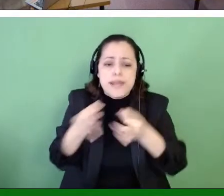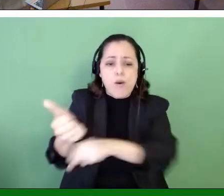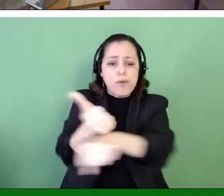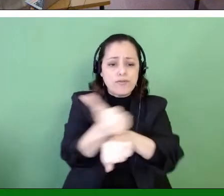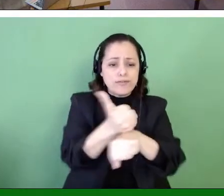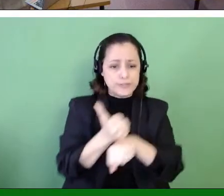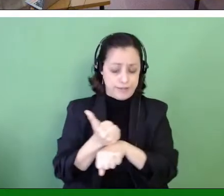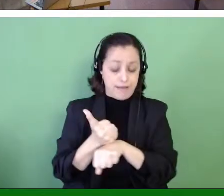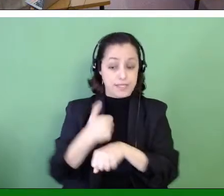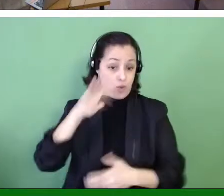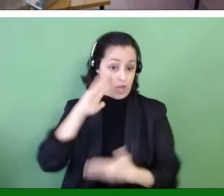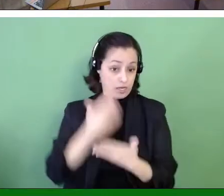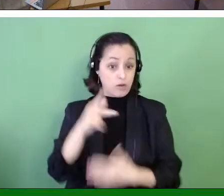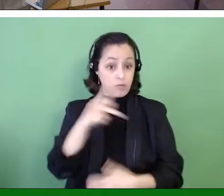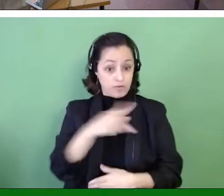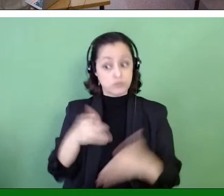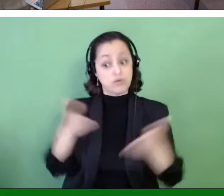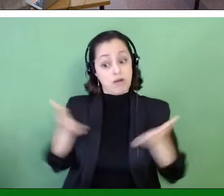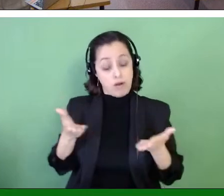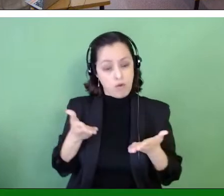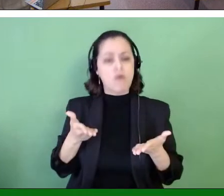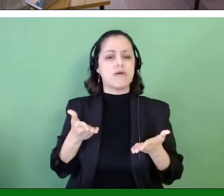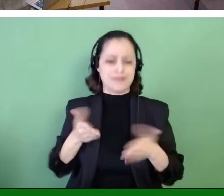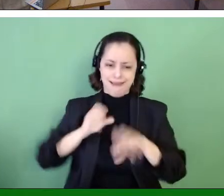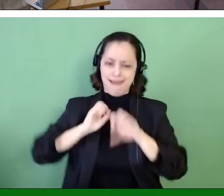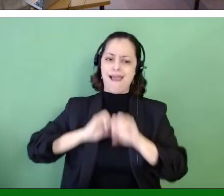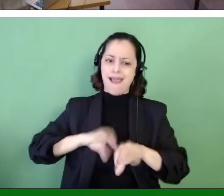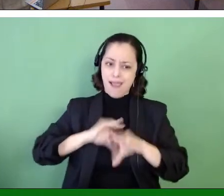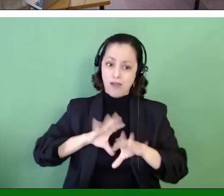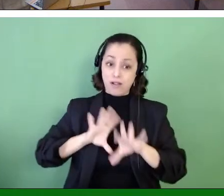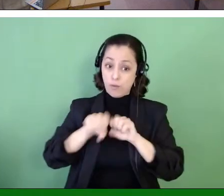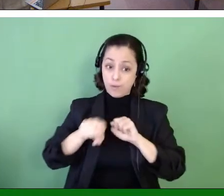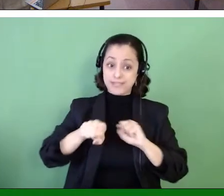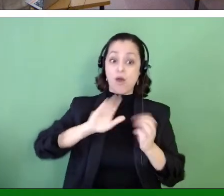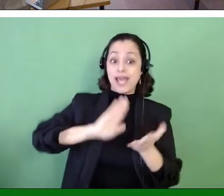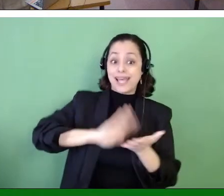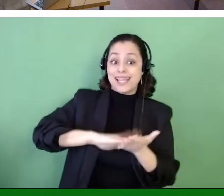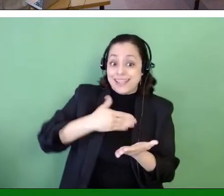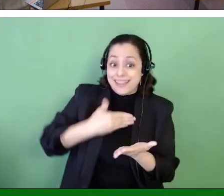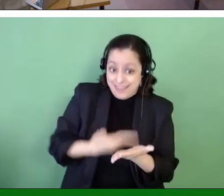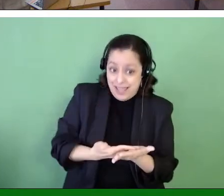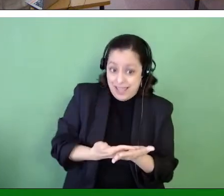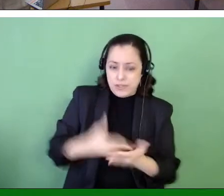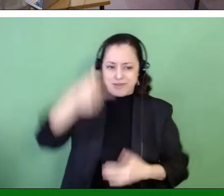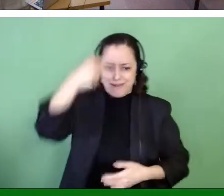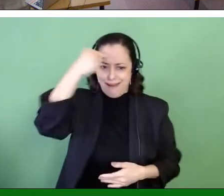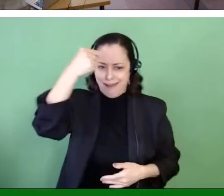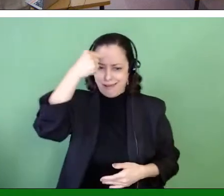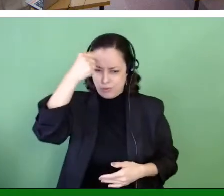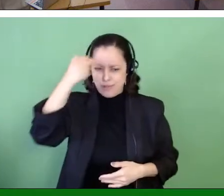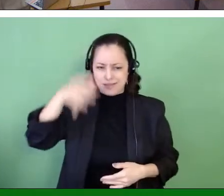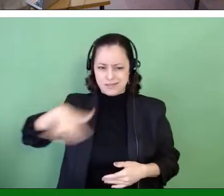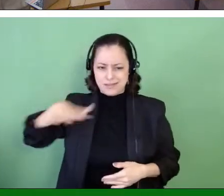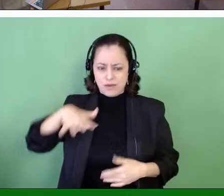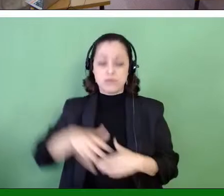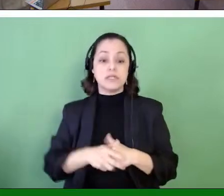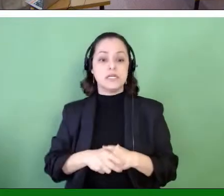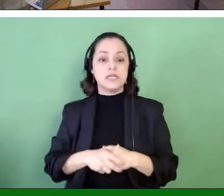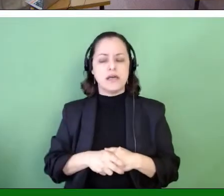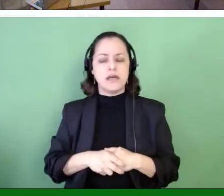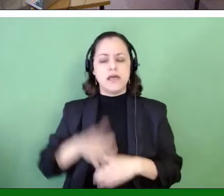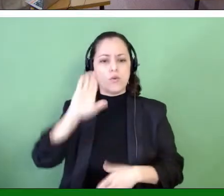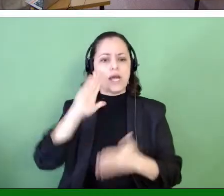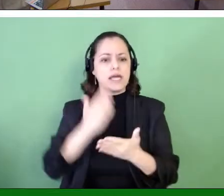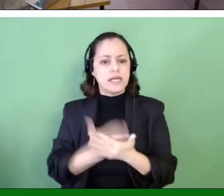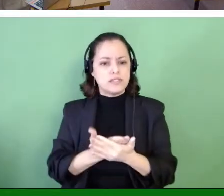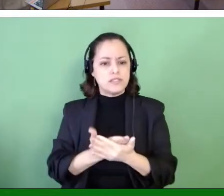estão dando aula nos cursos de graduação para a formação de intérpretes, que lerem esse trabalho, eu acredito que vai despertar neles, nem